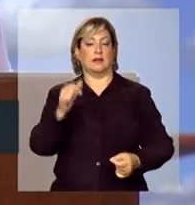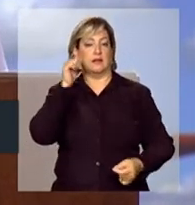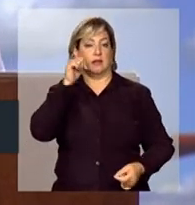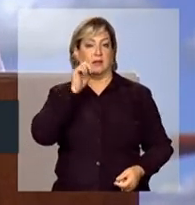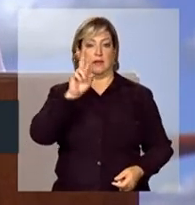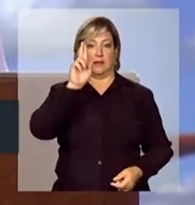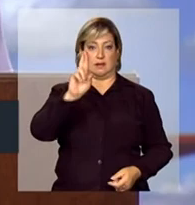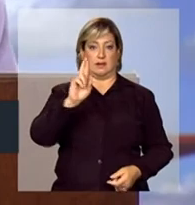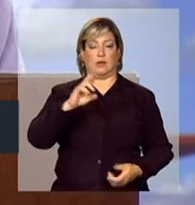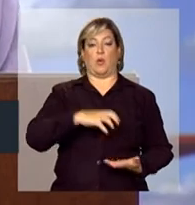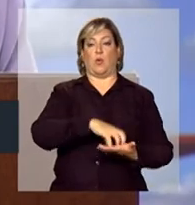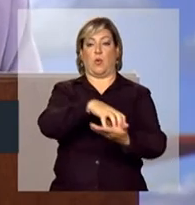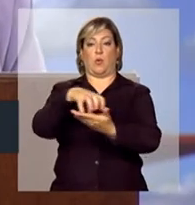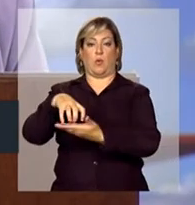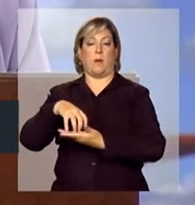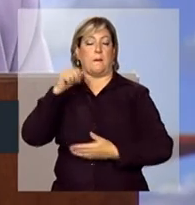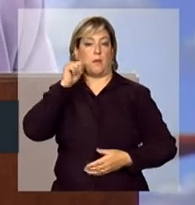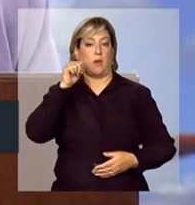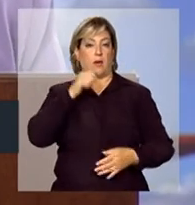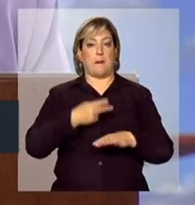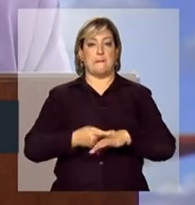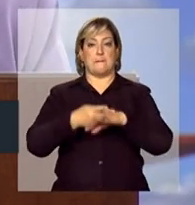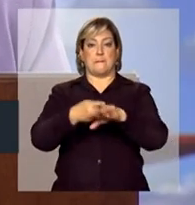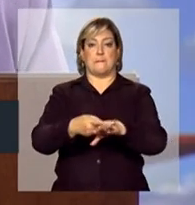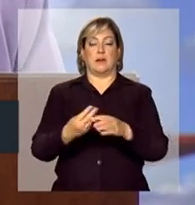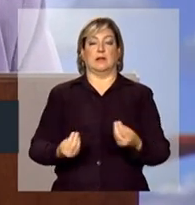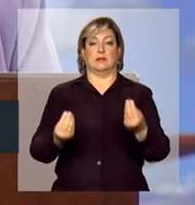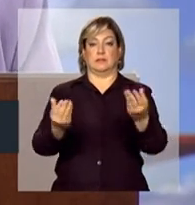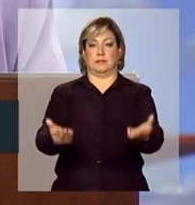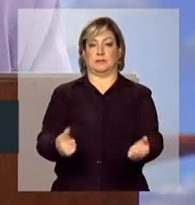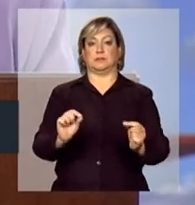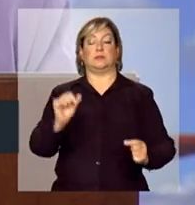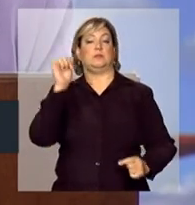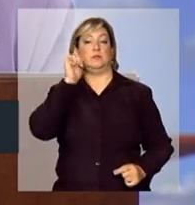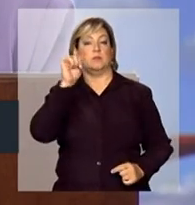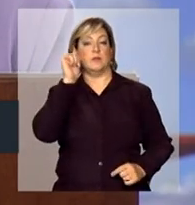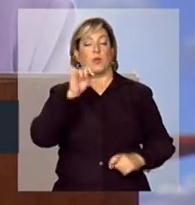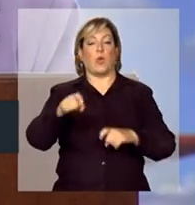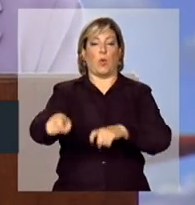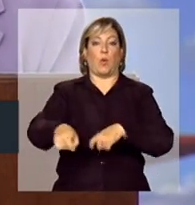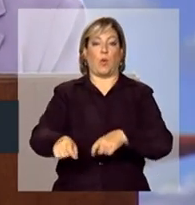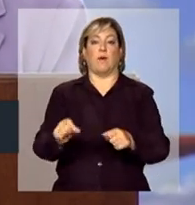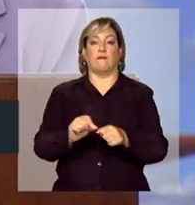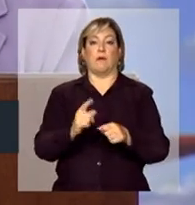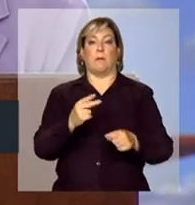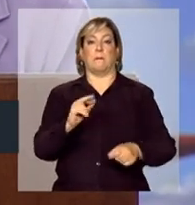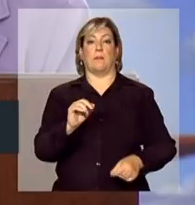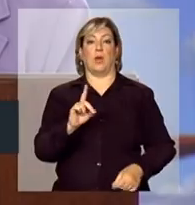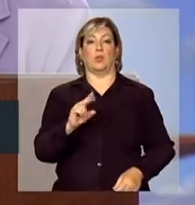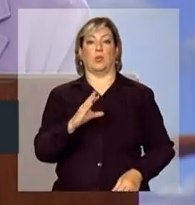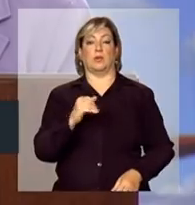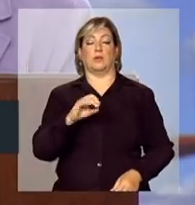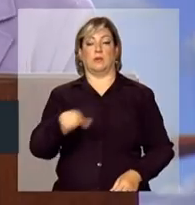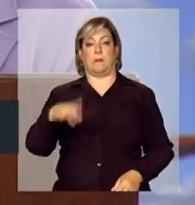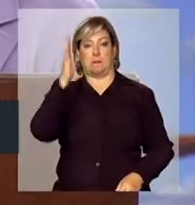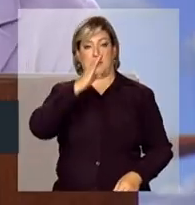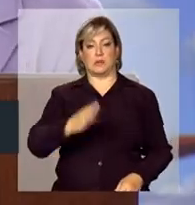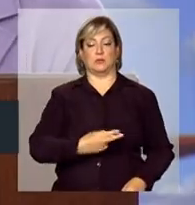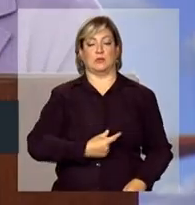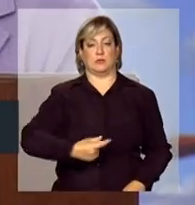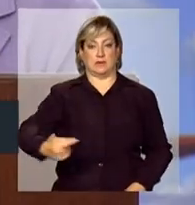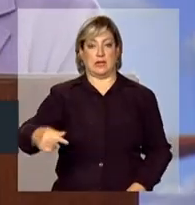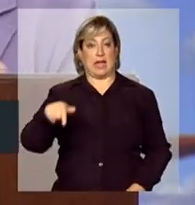de mulheres o prêmio mulheres rurais que produzem o Brasil sustentável